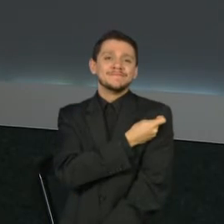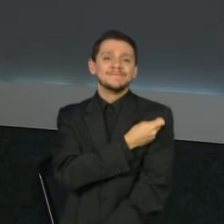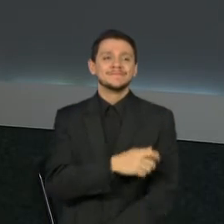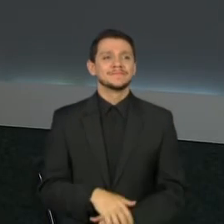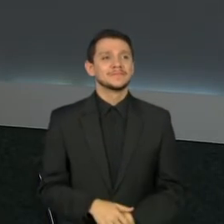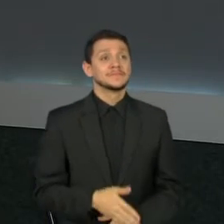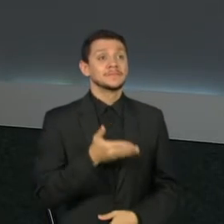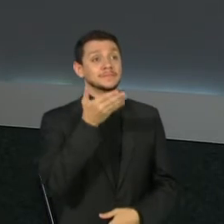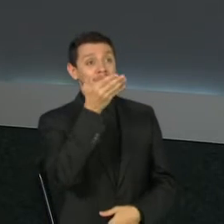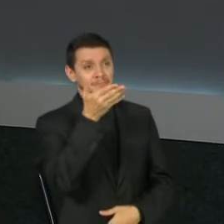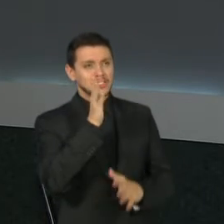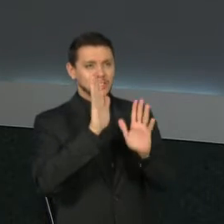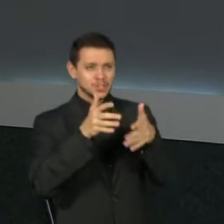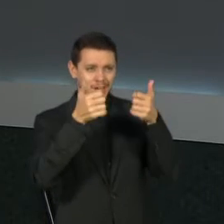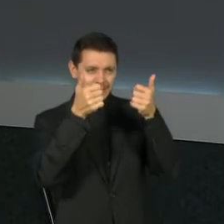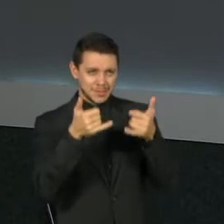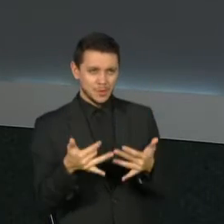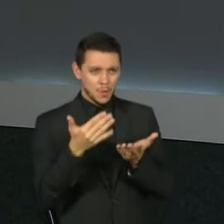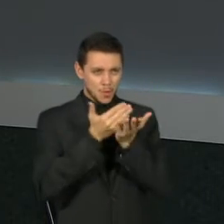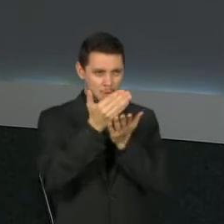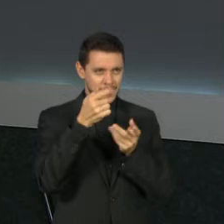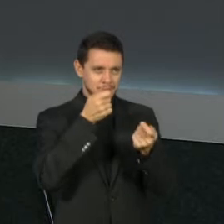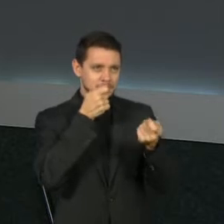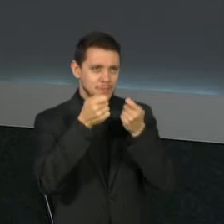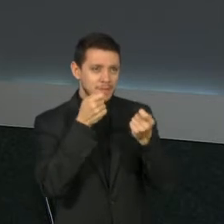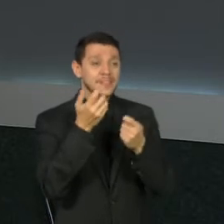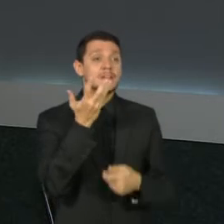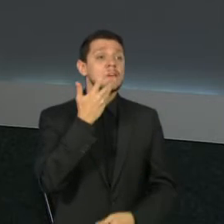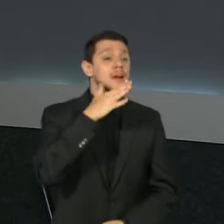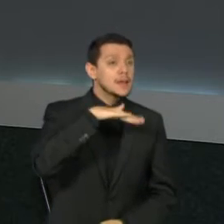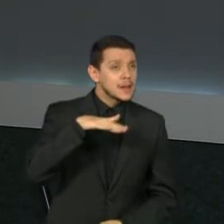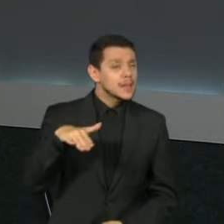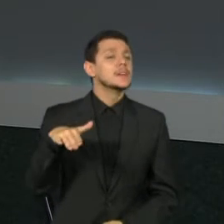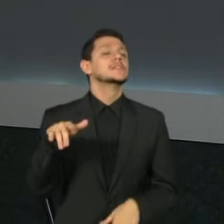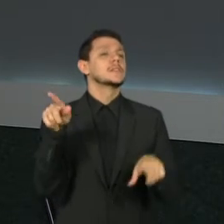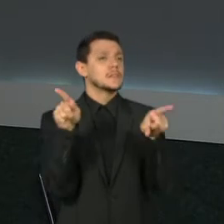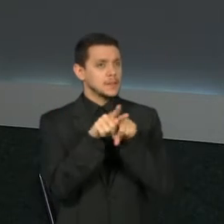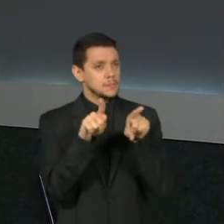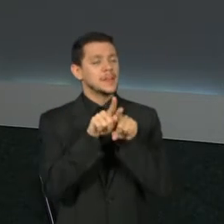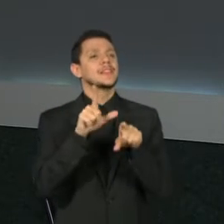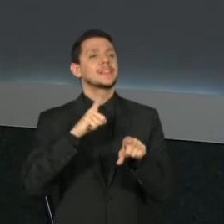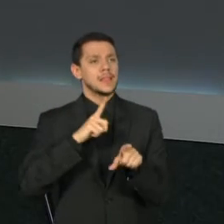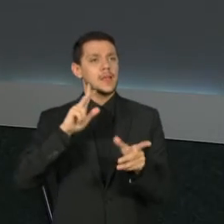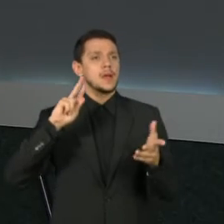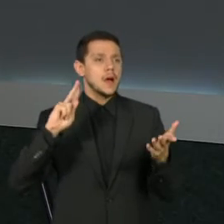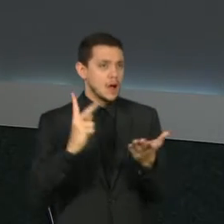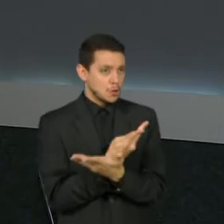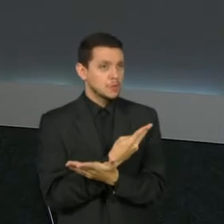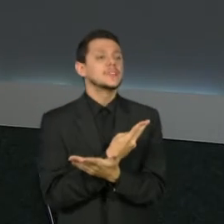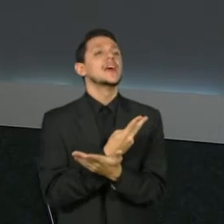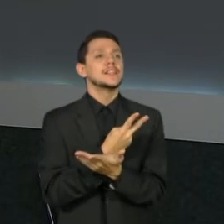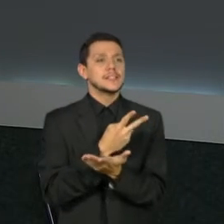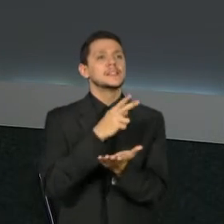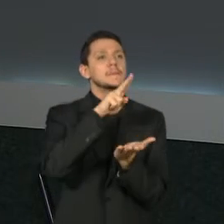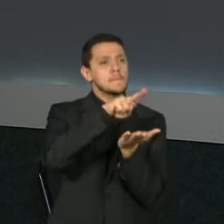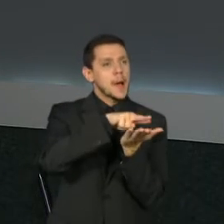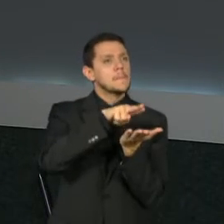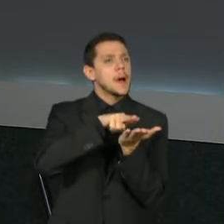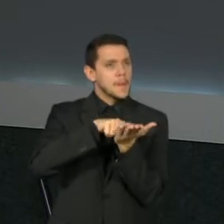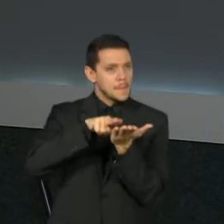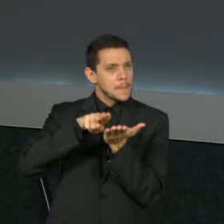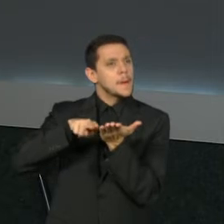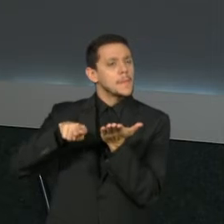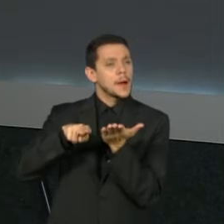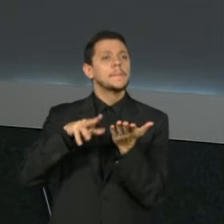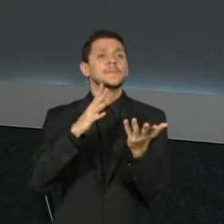senhora citou no início da entrevista que as crianças estão entre aqueles casos que evoluem para a internação. Portanto,